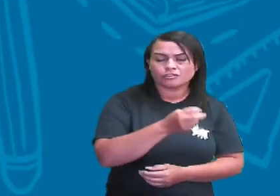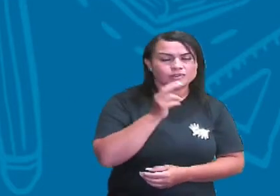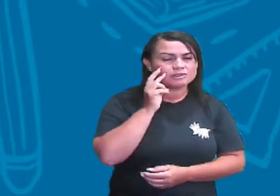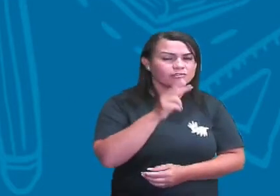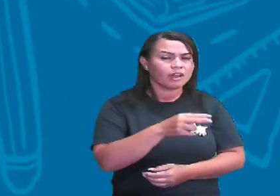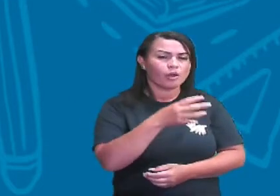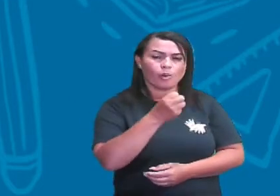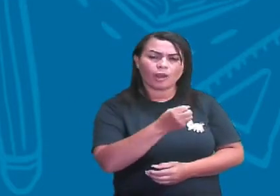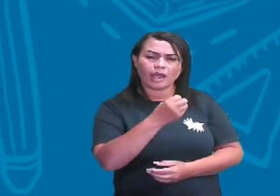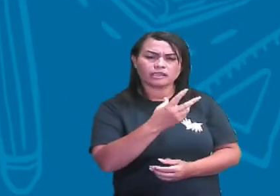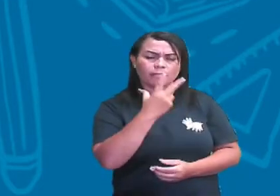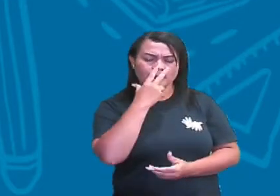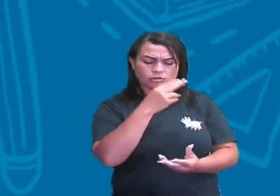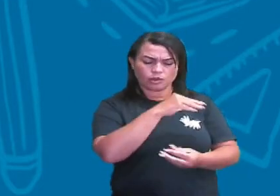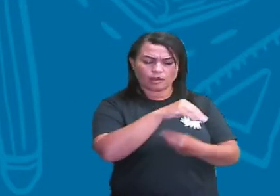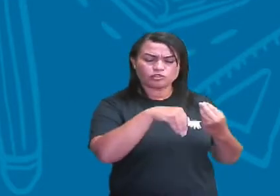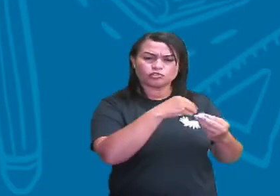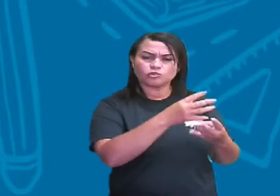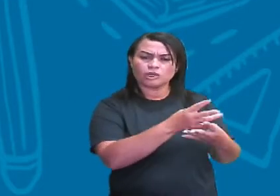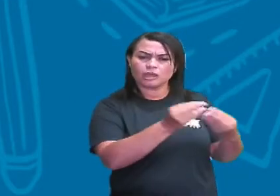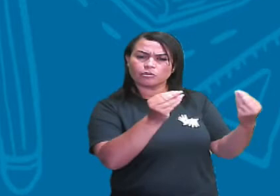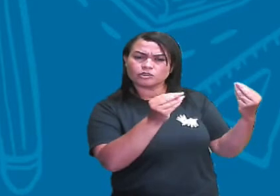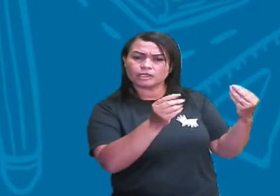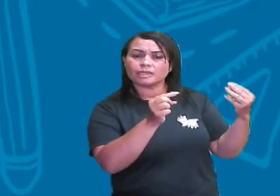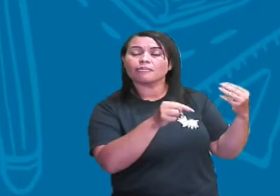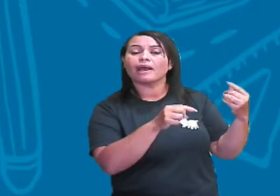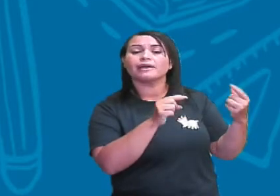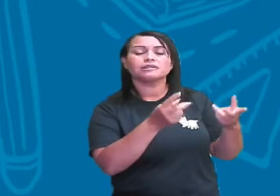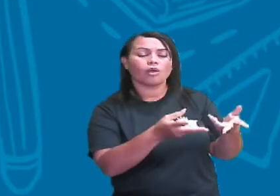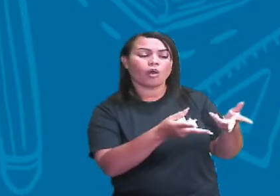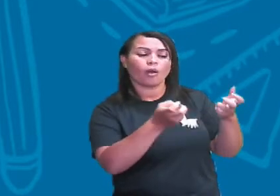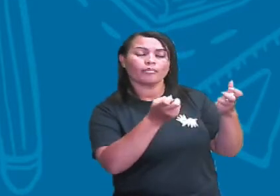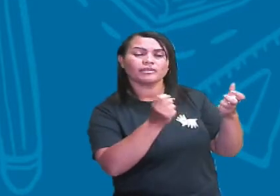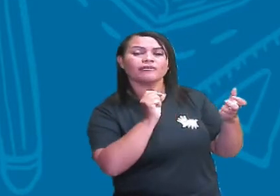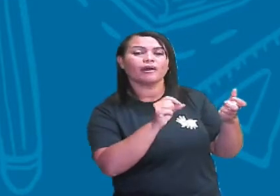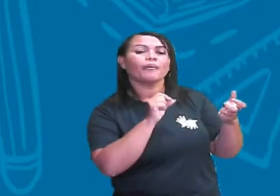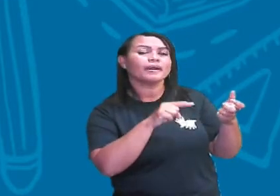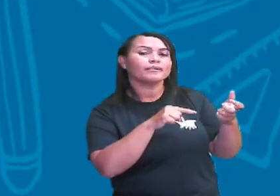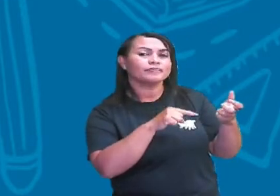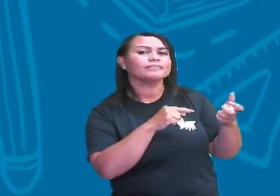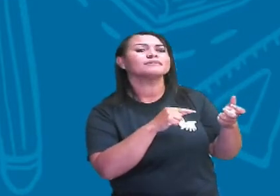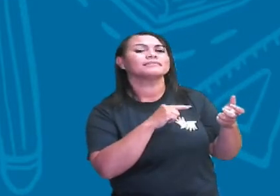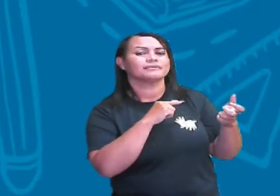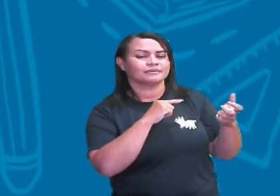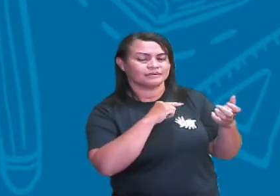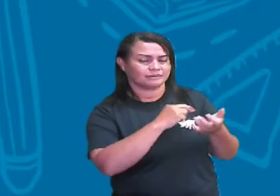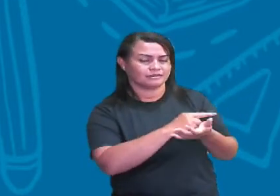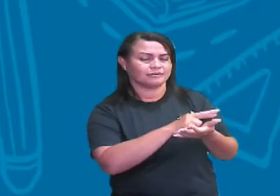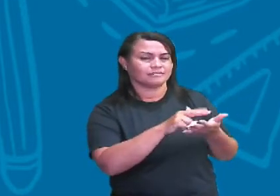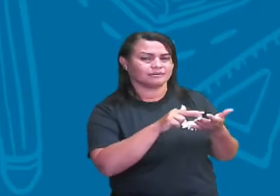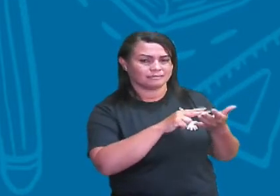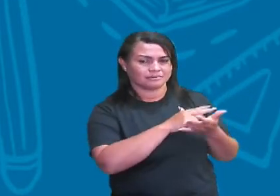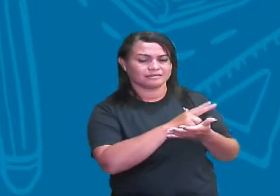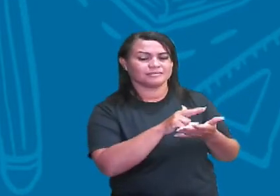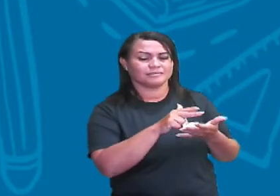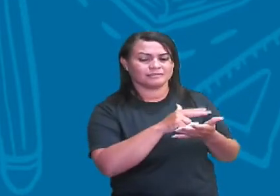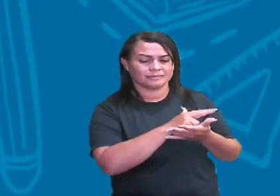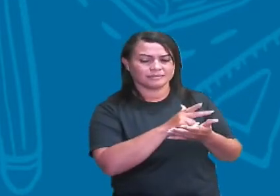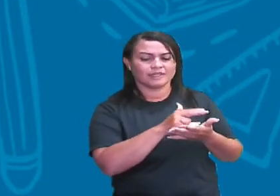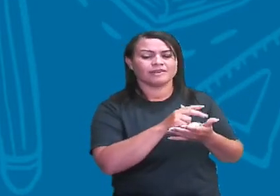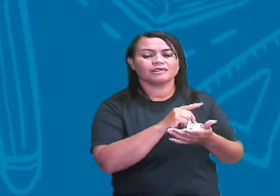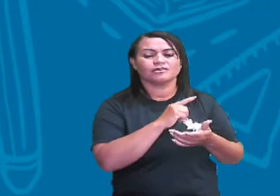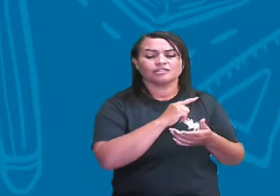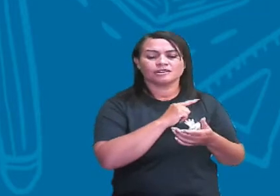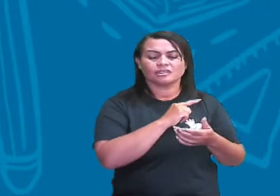leite como uma mistura homogênea, mas se for observá-lo no microscópio, verá que existem diversos tipos de partículas diferentes, de